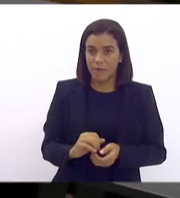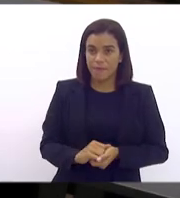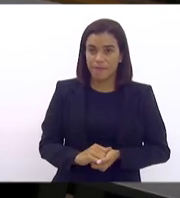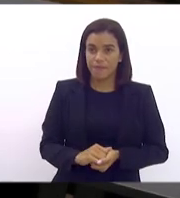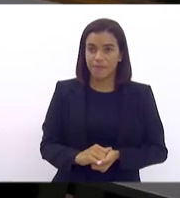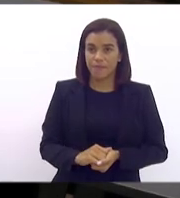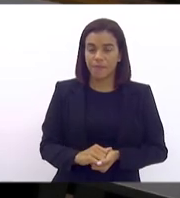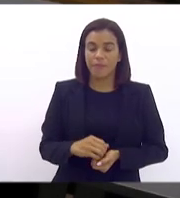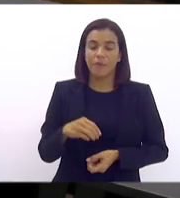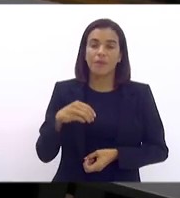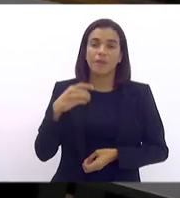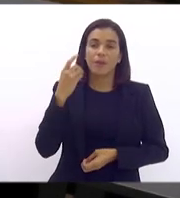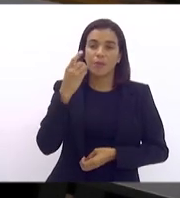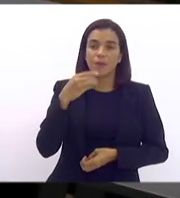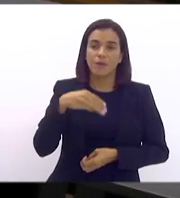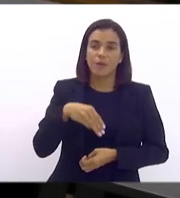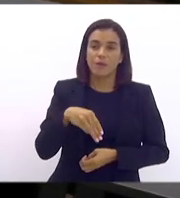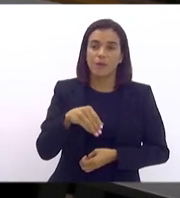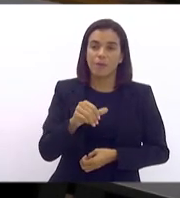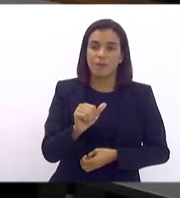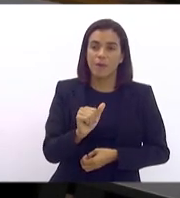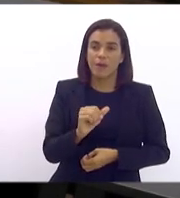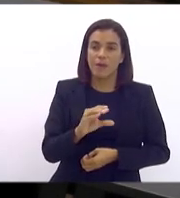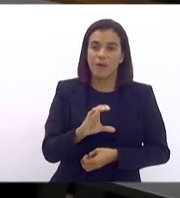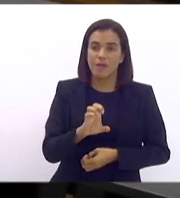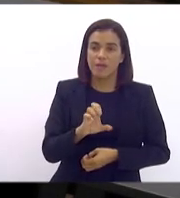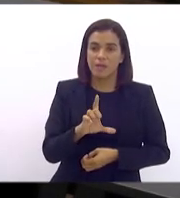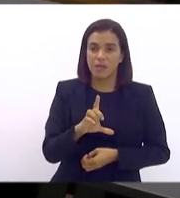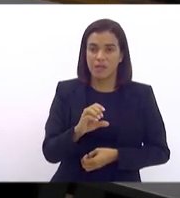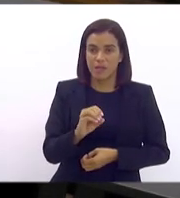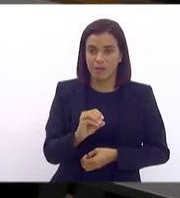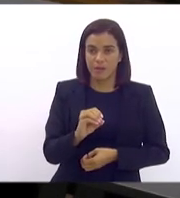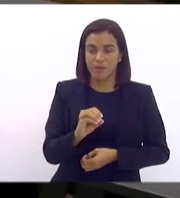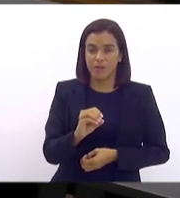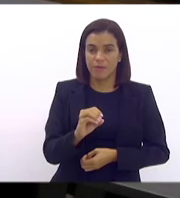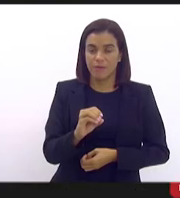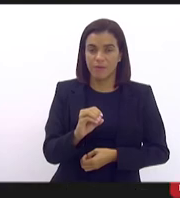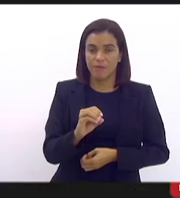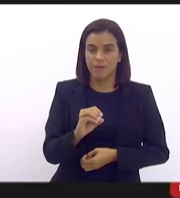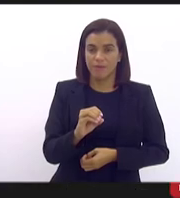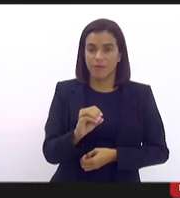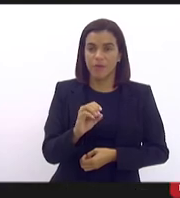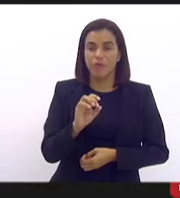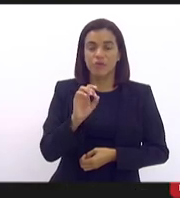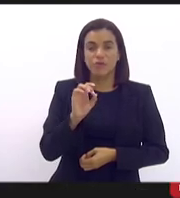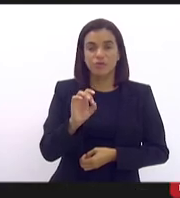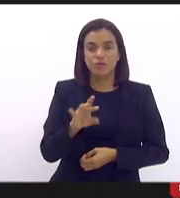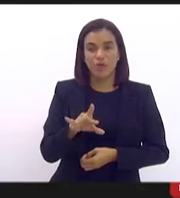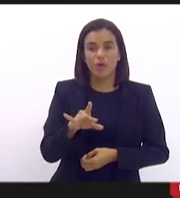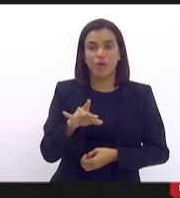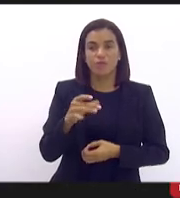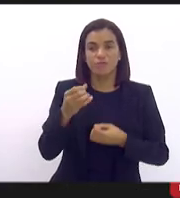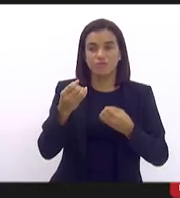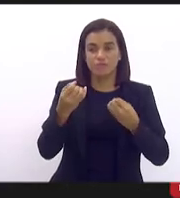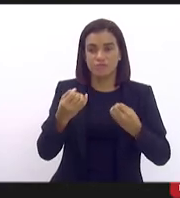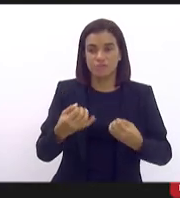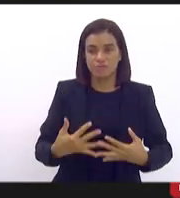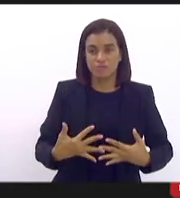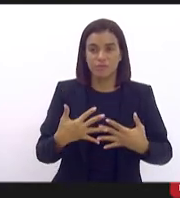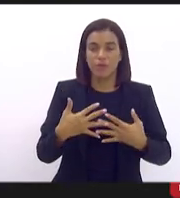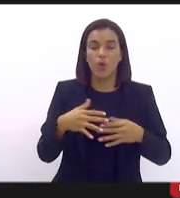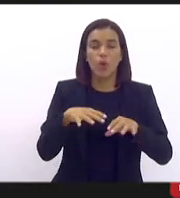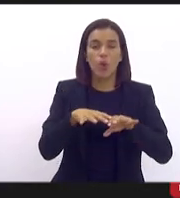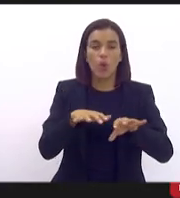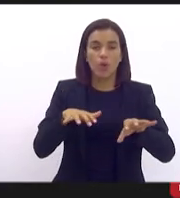Pois não, deputado Marcelo Seudino. Marcelo Dino. Só consignar o meu voto favorável à prorrogação e